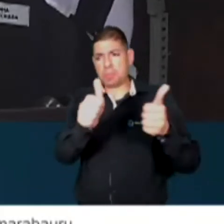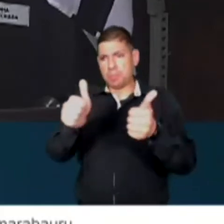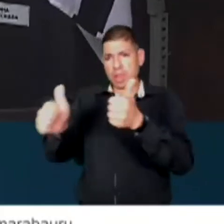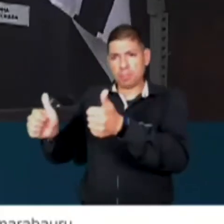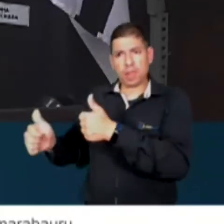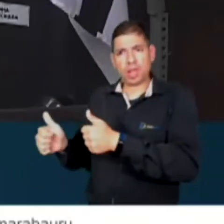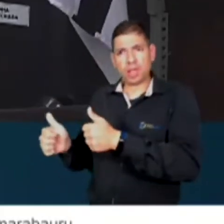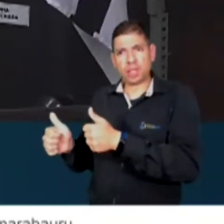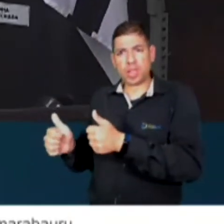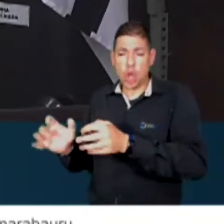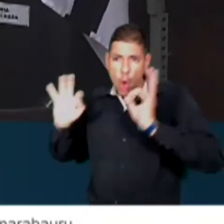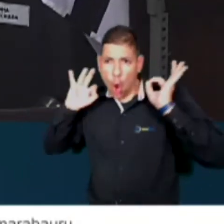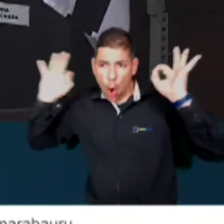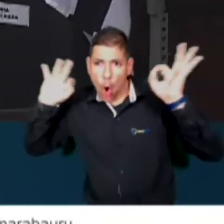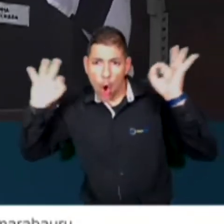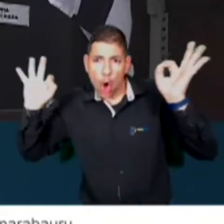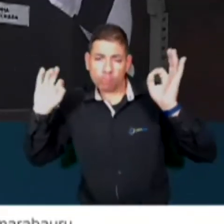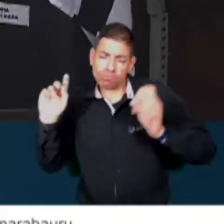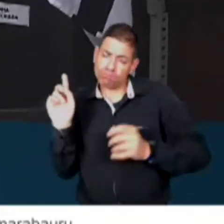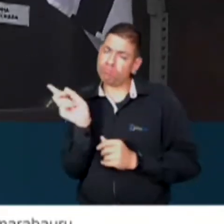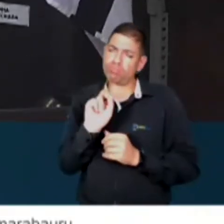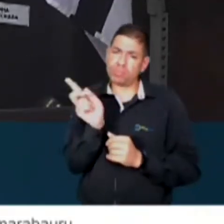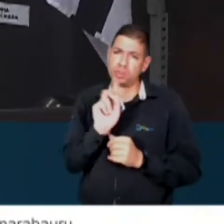cidade mereceria. Que